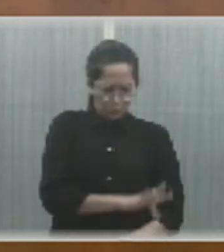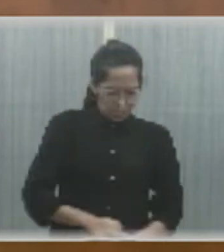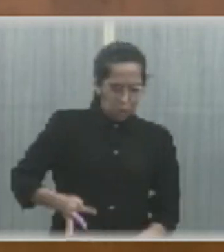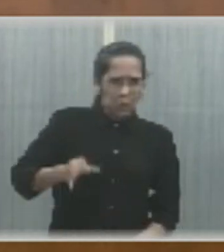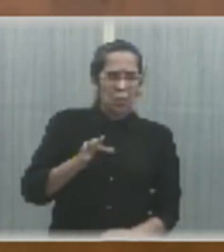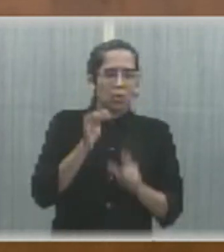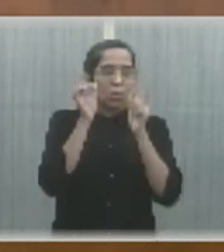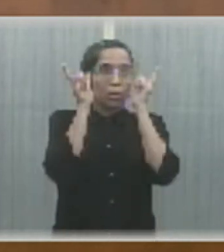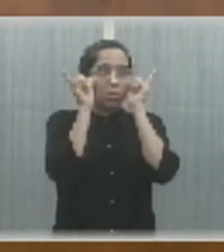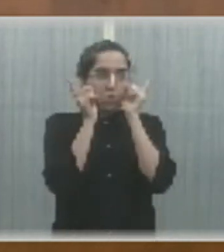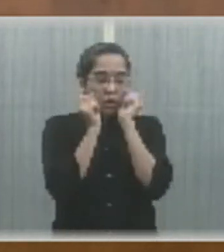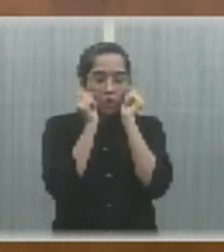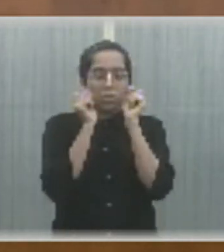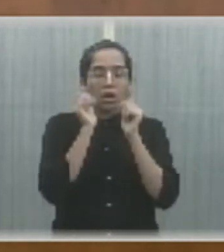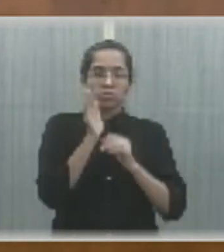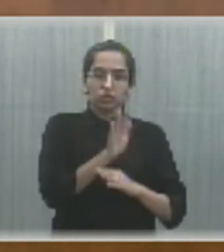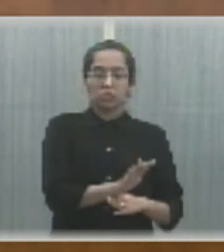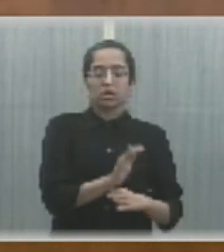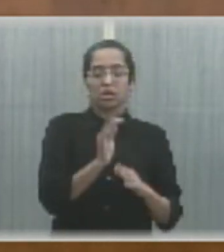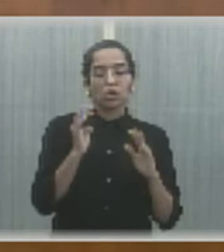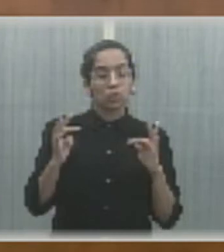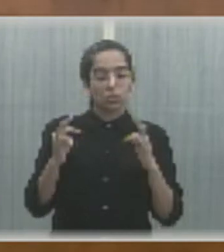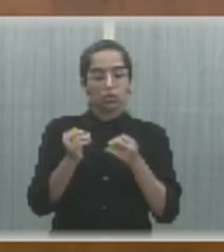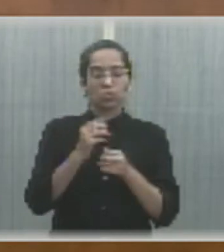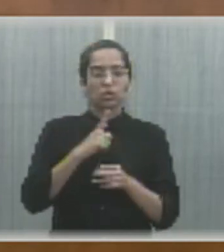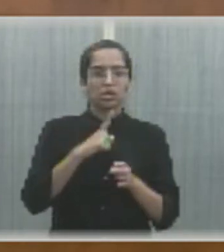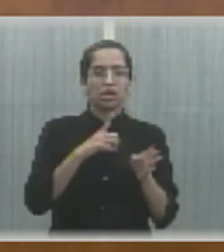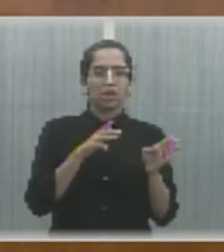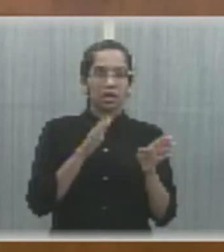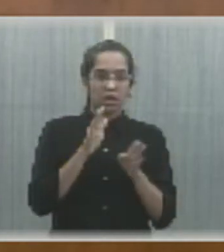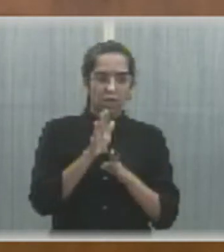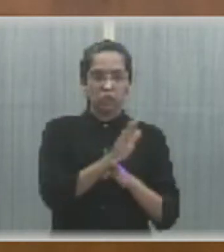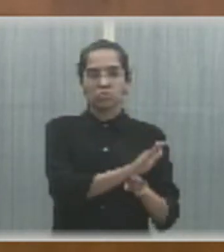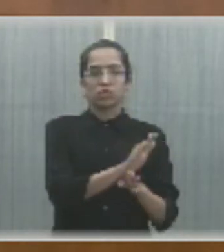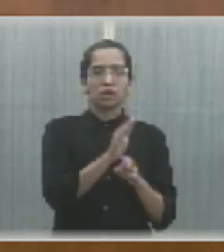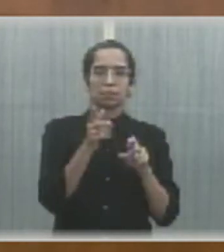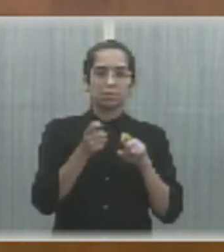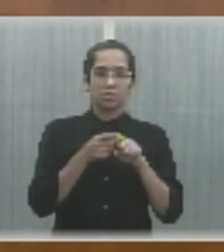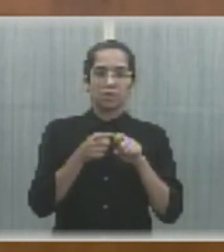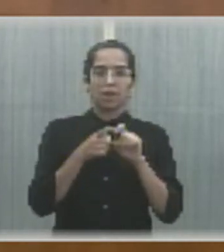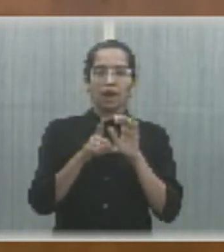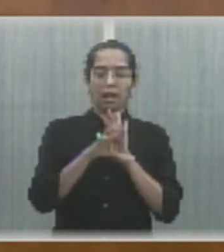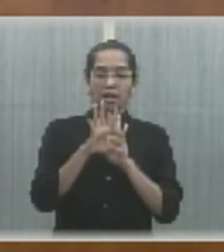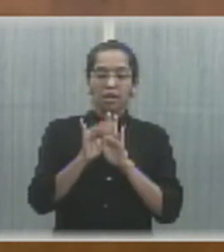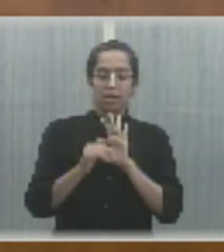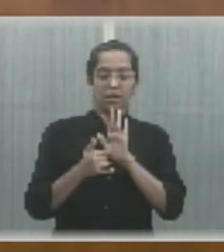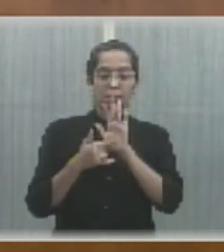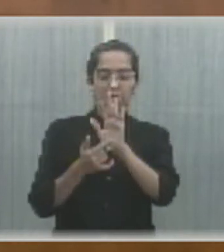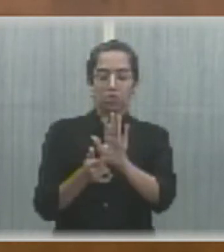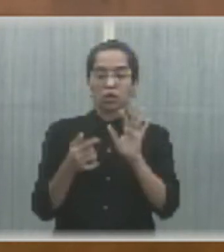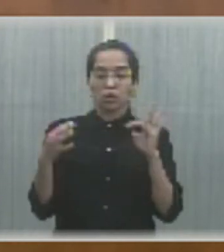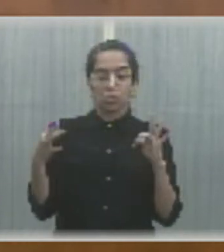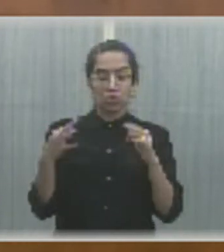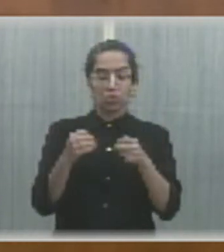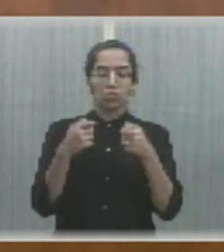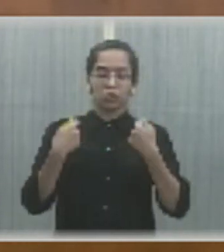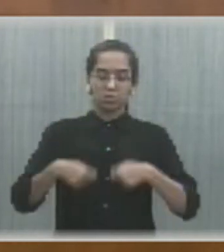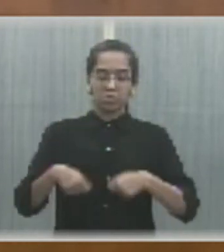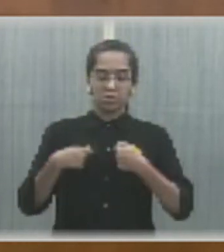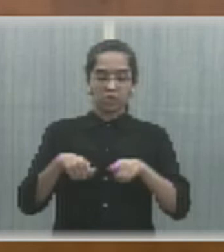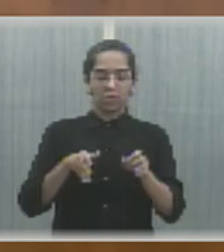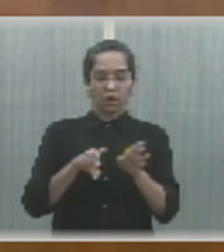claro, tudo com orientação médica. Essa lei, ela diz que tudo tem que ser com